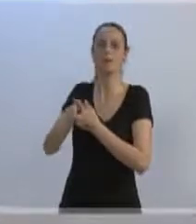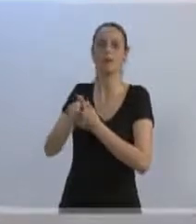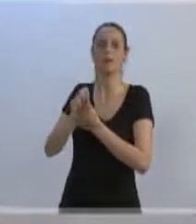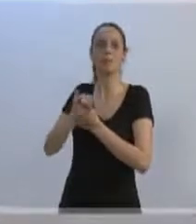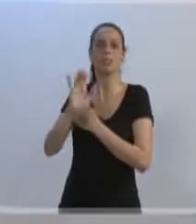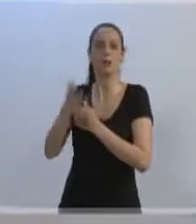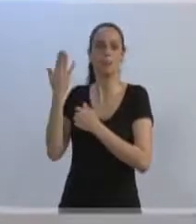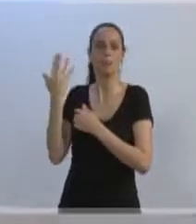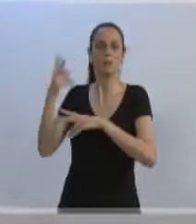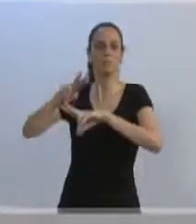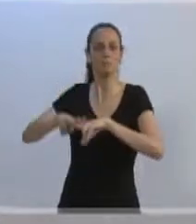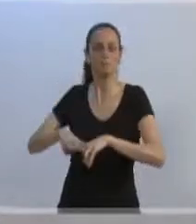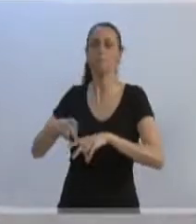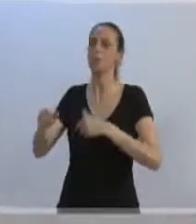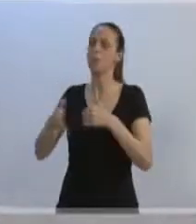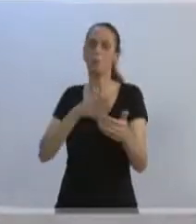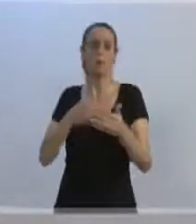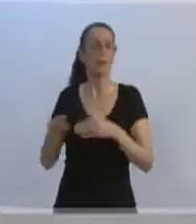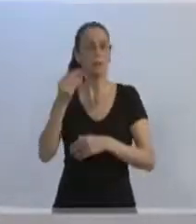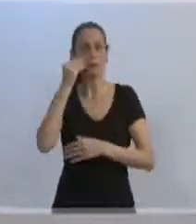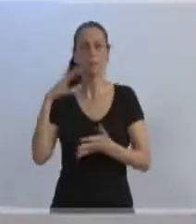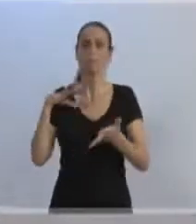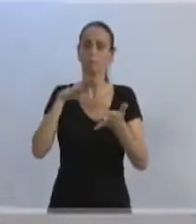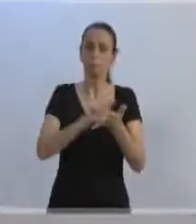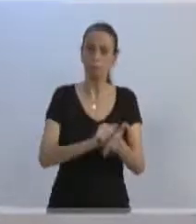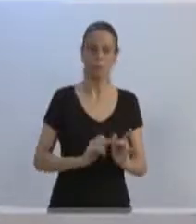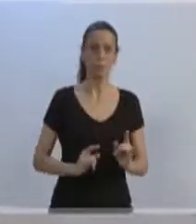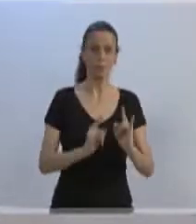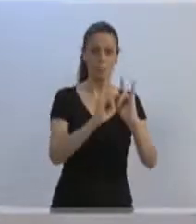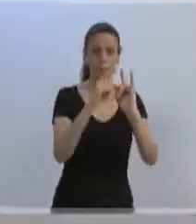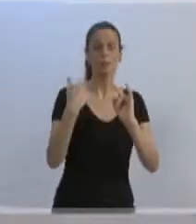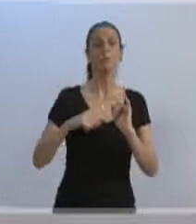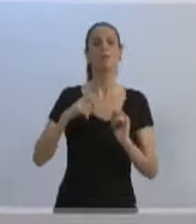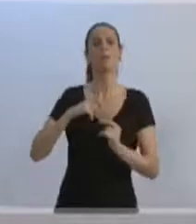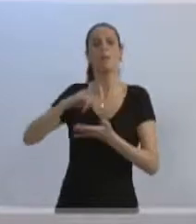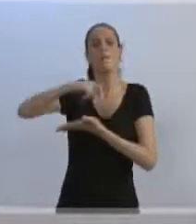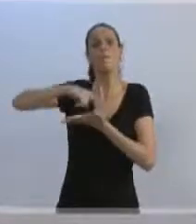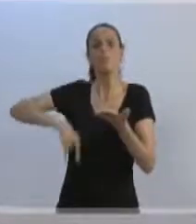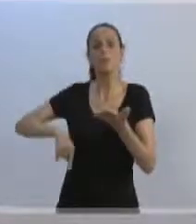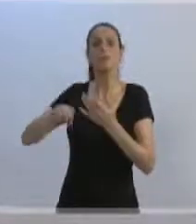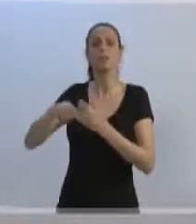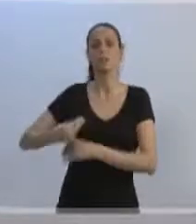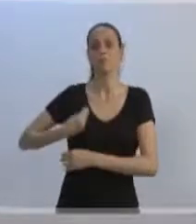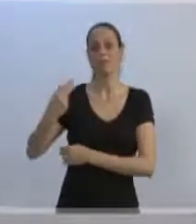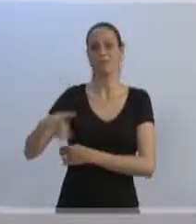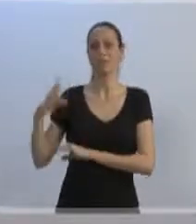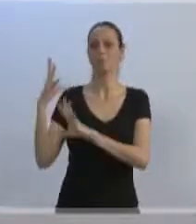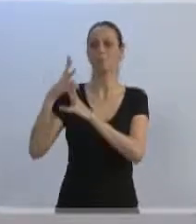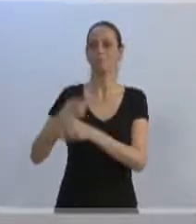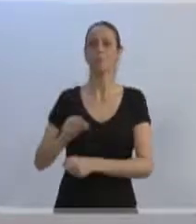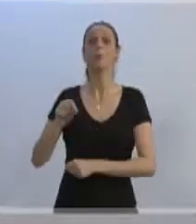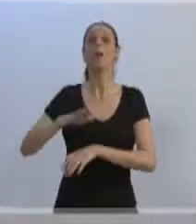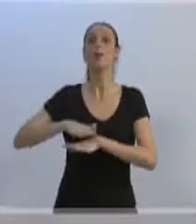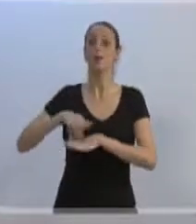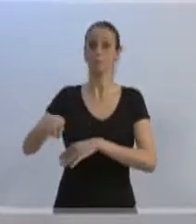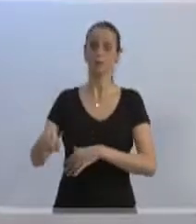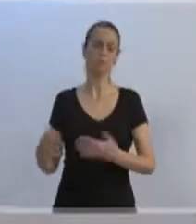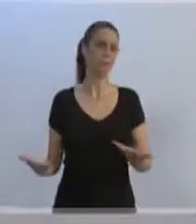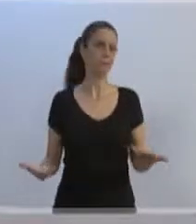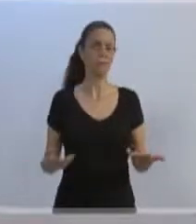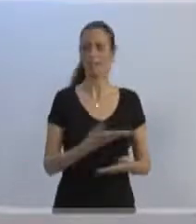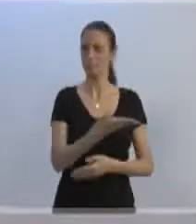qualquer inscrição para qualquer apartamento não só minha casa minha vida não só a família menos favorecida mas em todas as famílias aí não pode